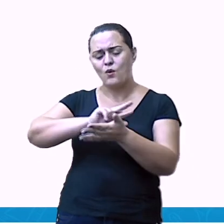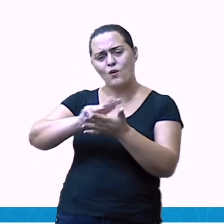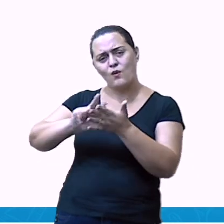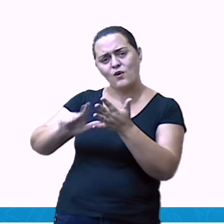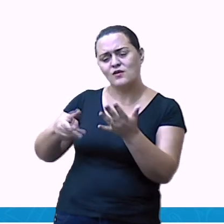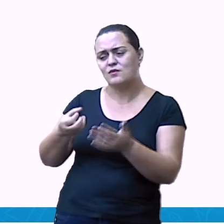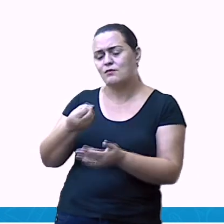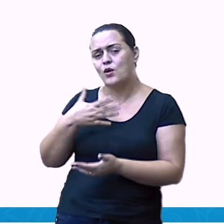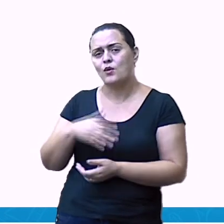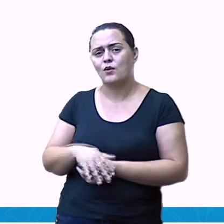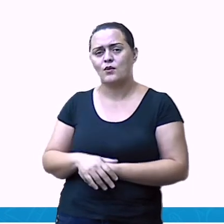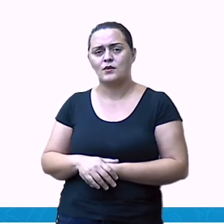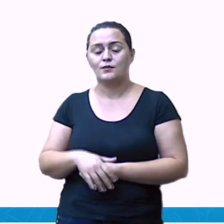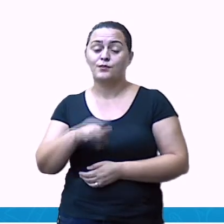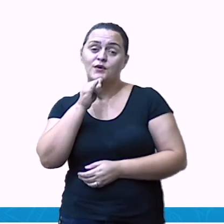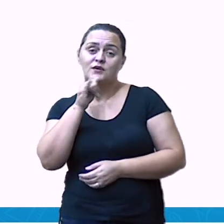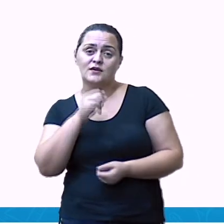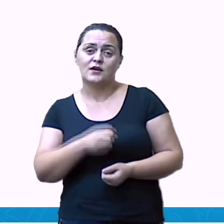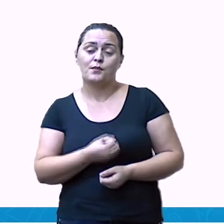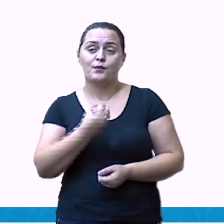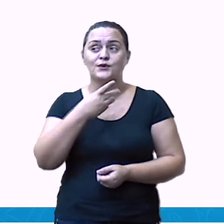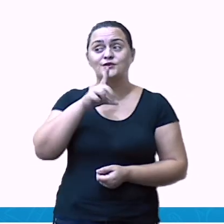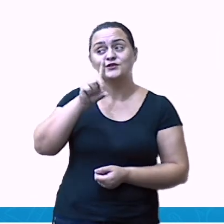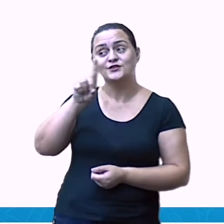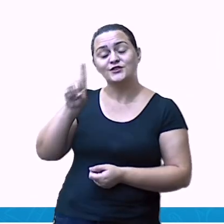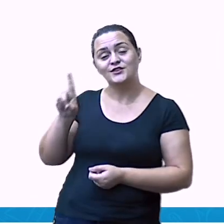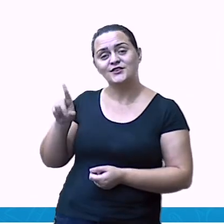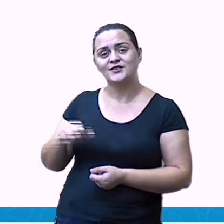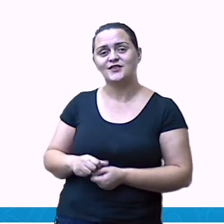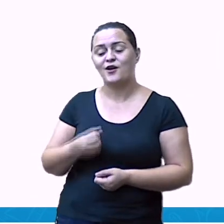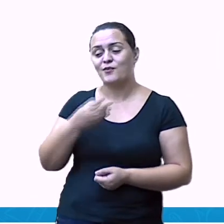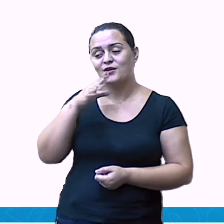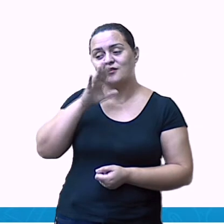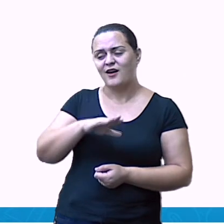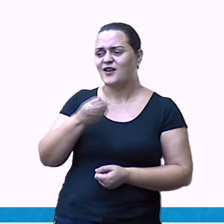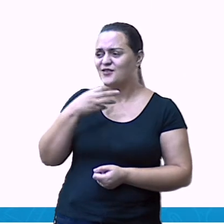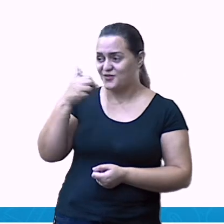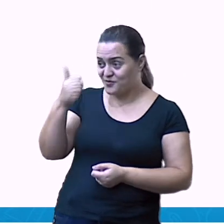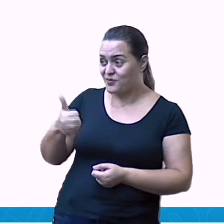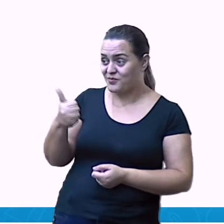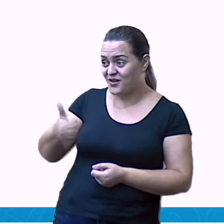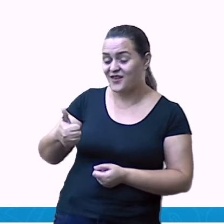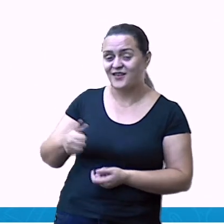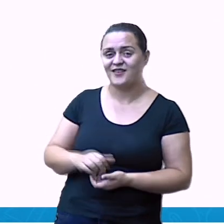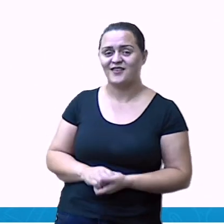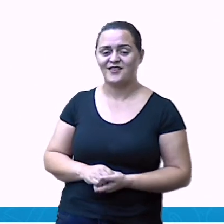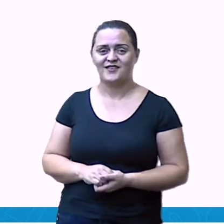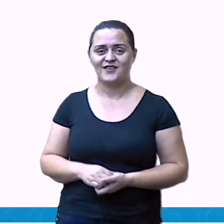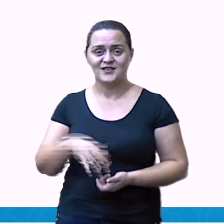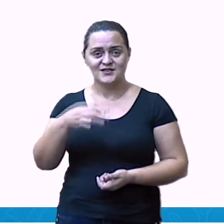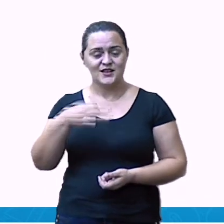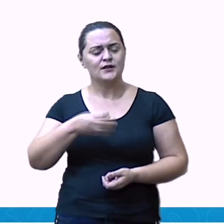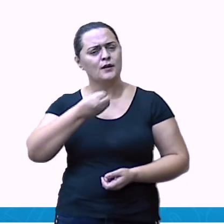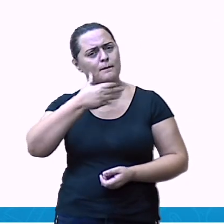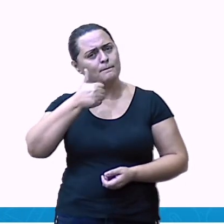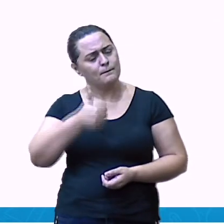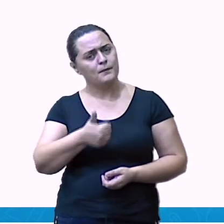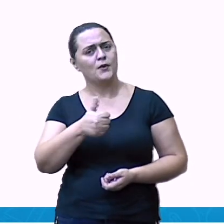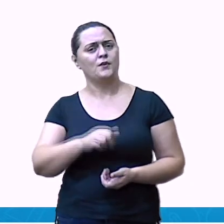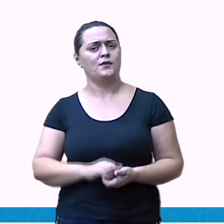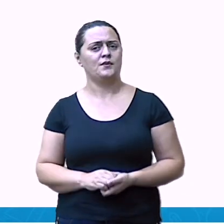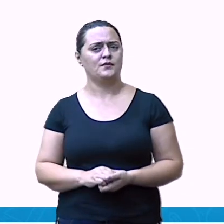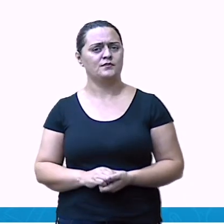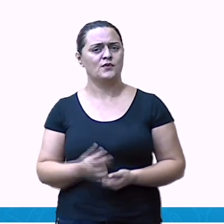conhece. Bom dia, boa tarde, tudo bem? Eu já fiz isso, alguém já fez isso comigo também, que eu nem nunca